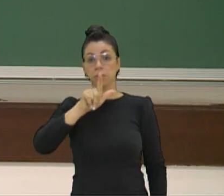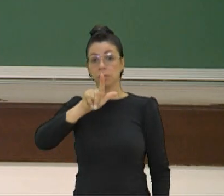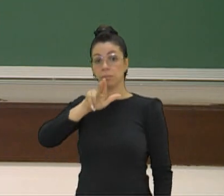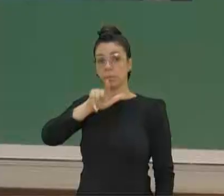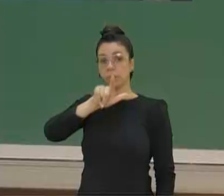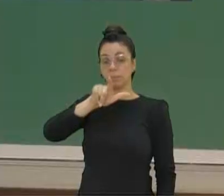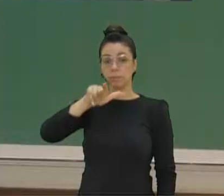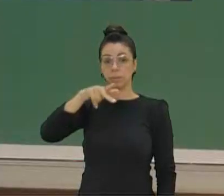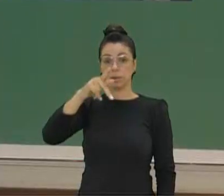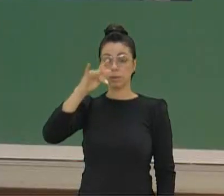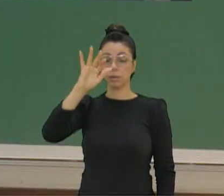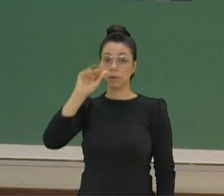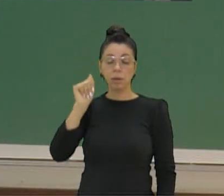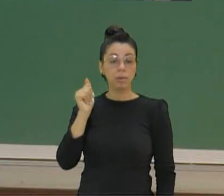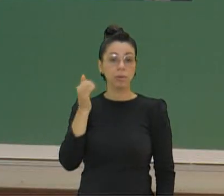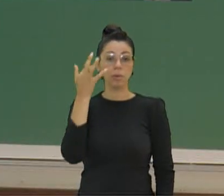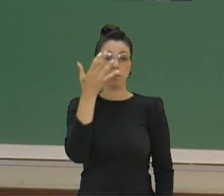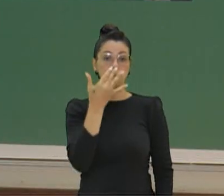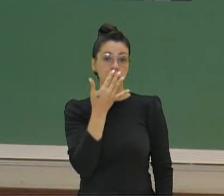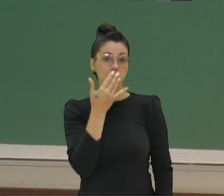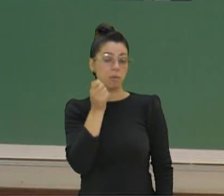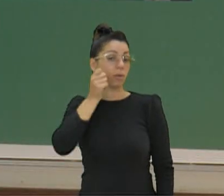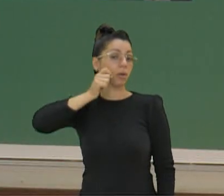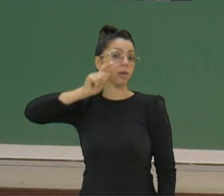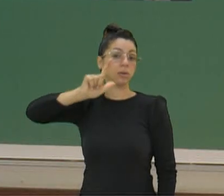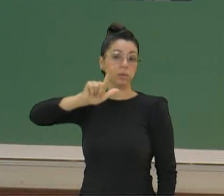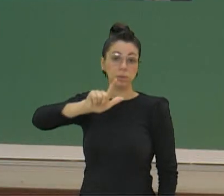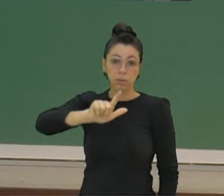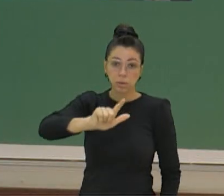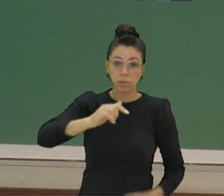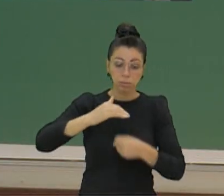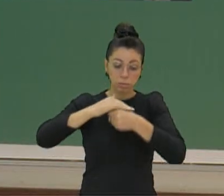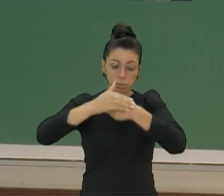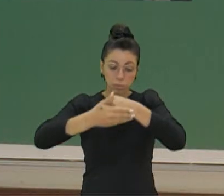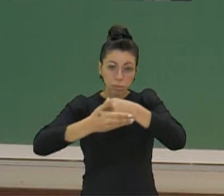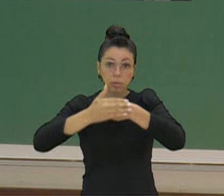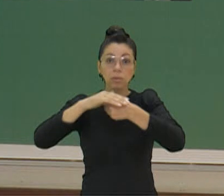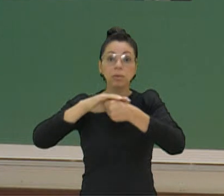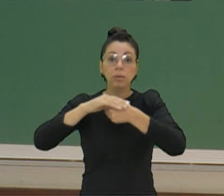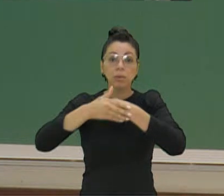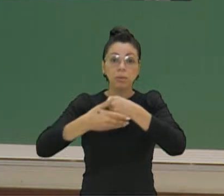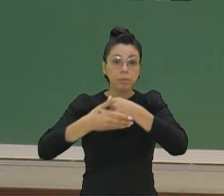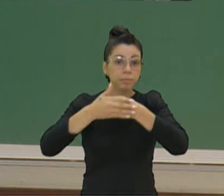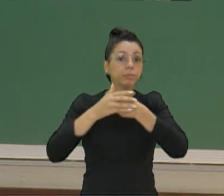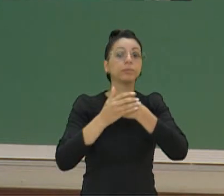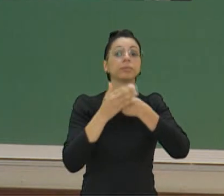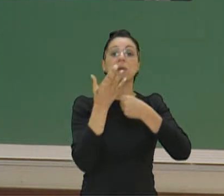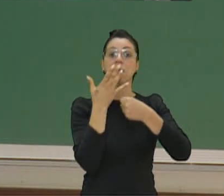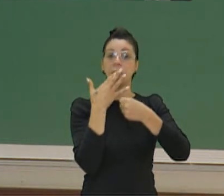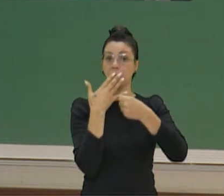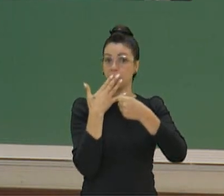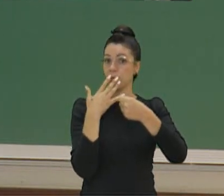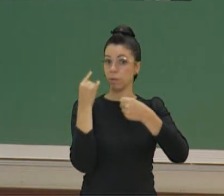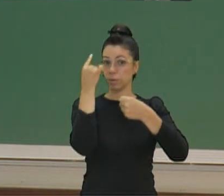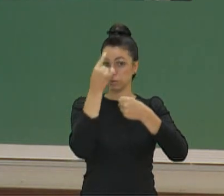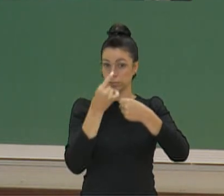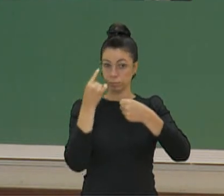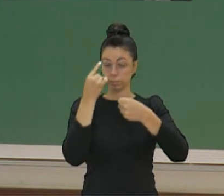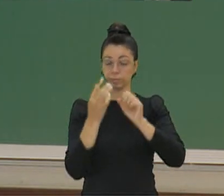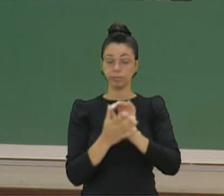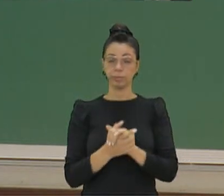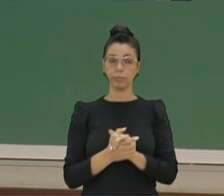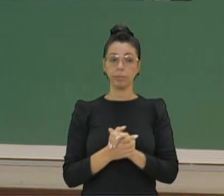olho azul. Opa, cor azul, parte colorida do nosso olho. Você viu no exercício anterior,